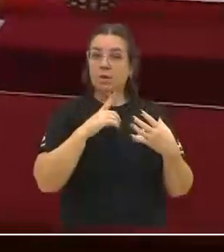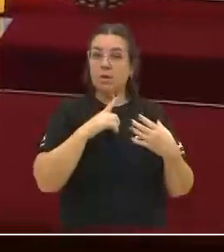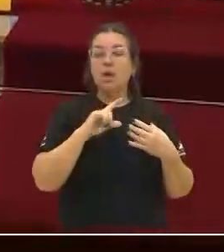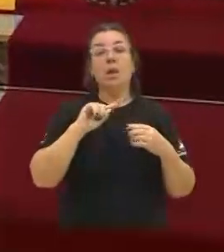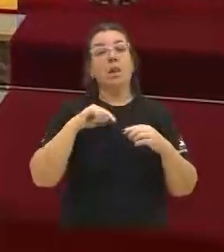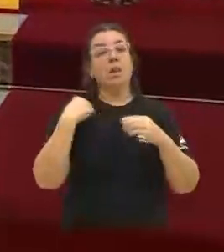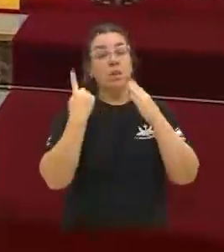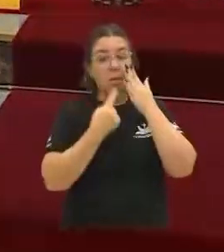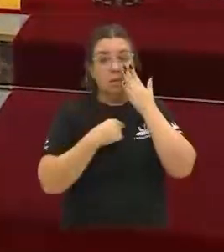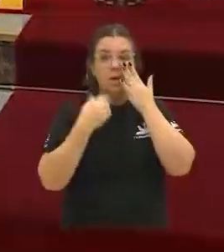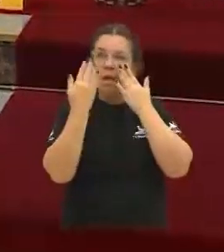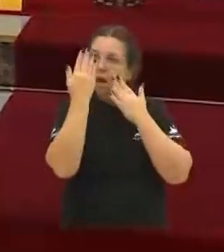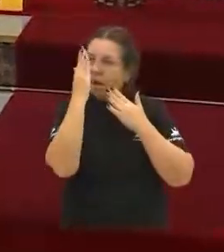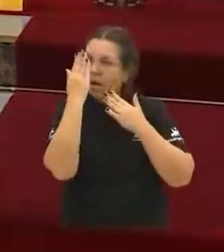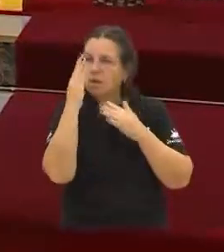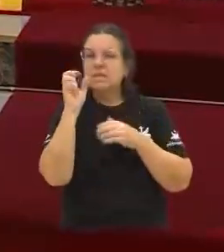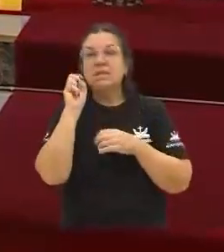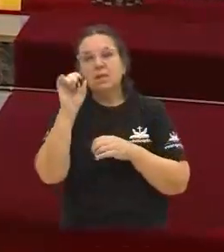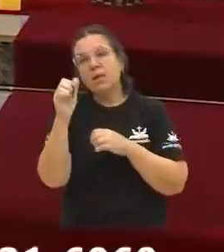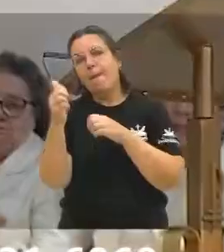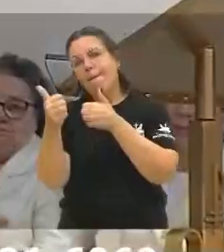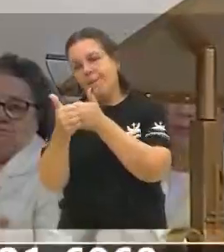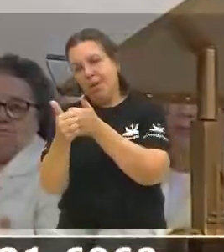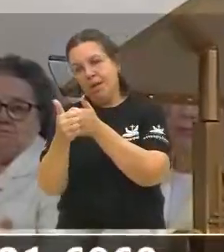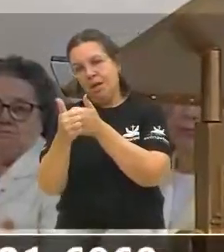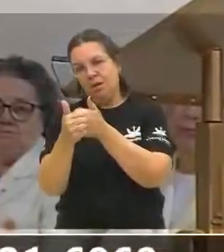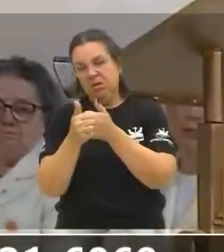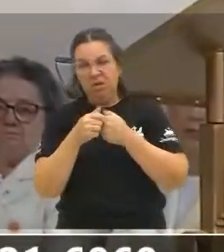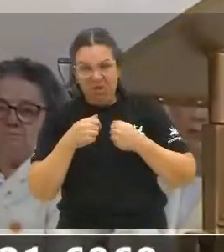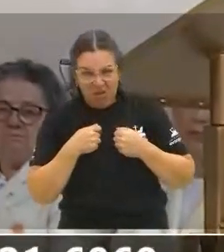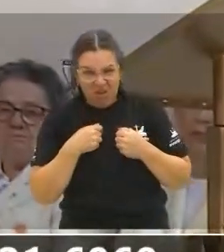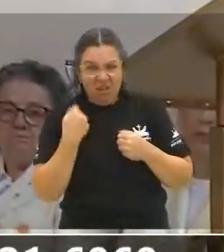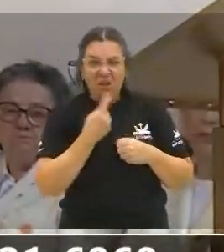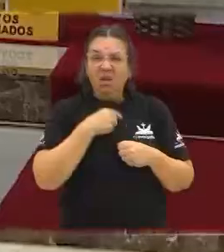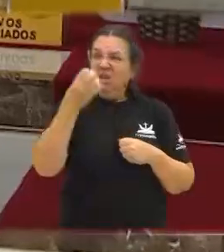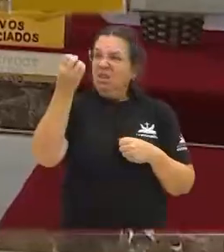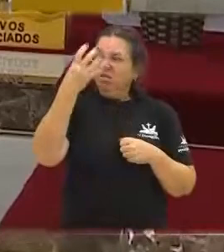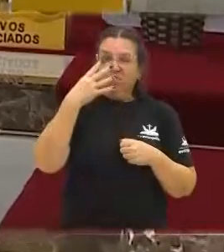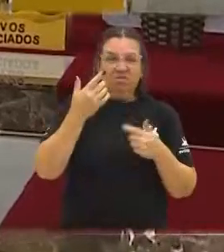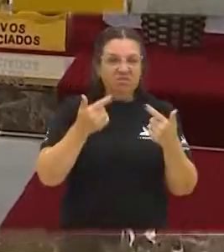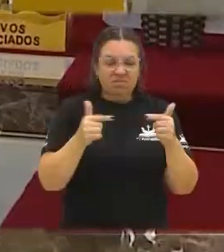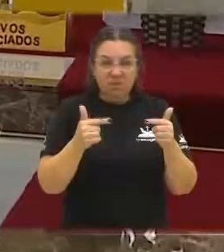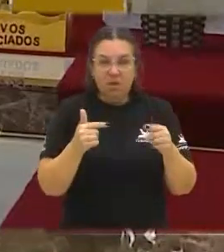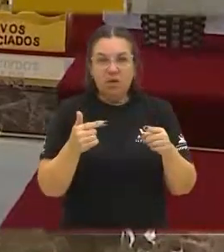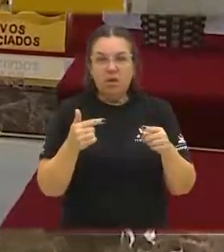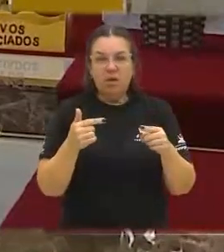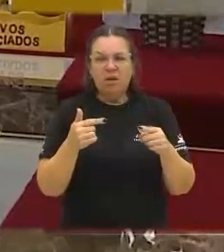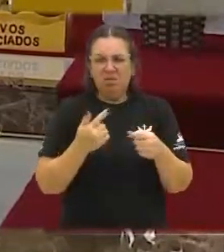próximo. Se nós não estamos refletindo luz, a pergunta é por quê?